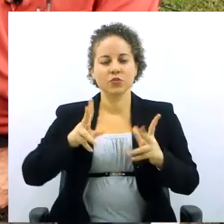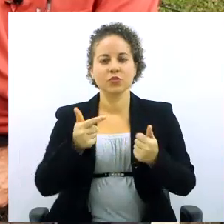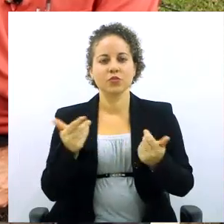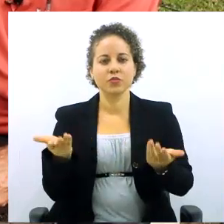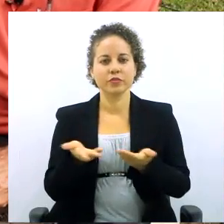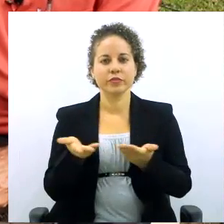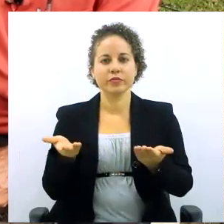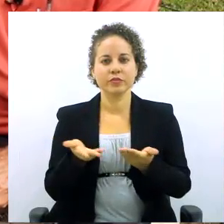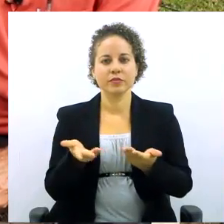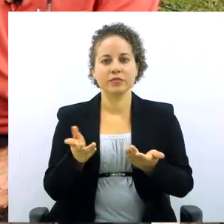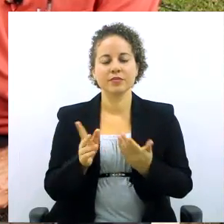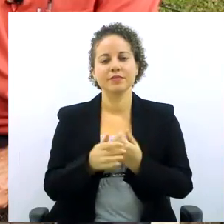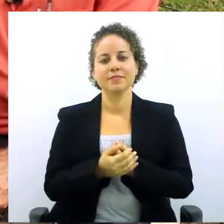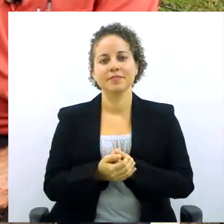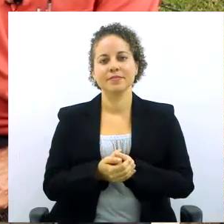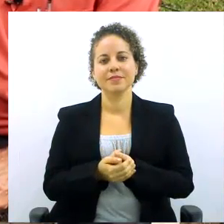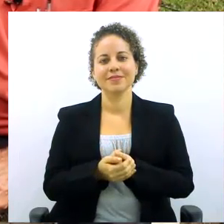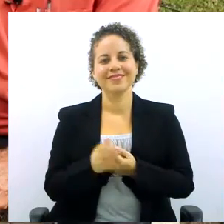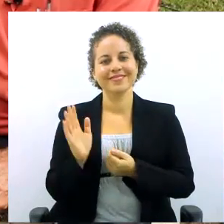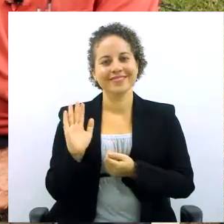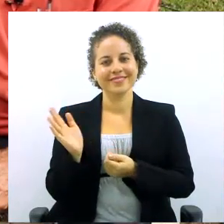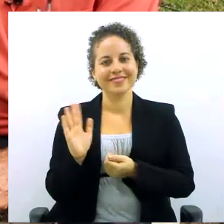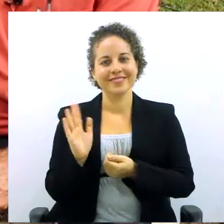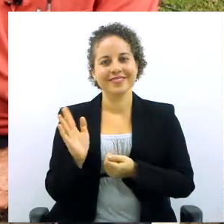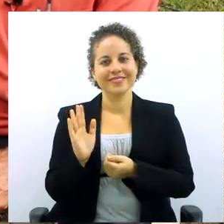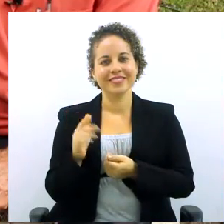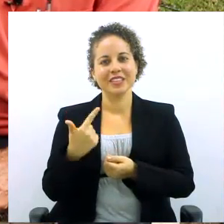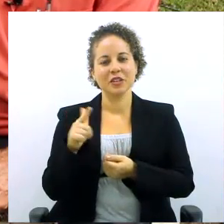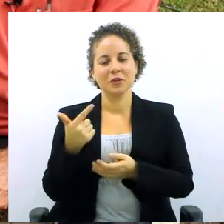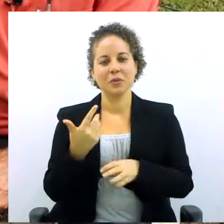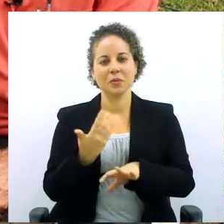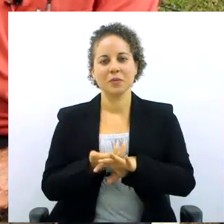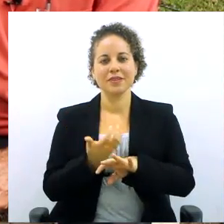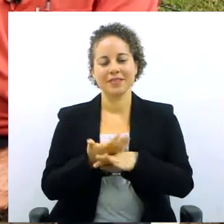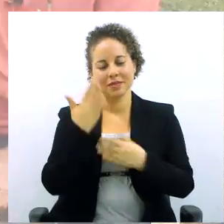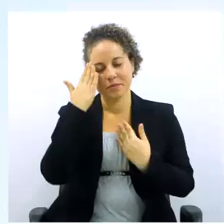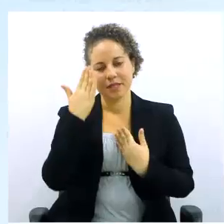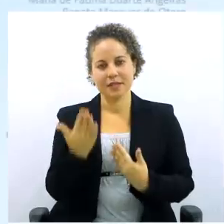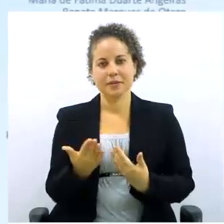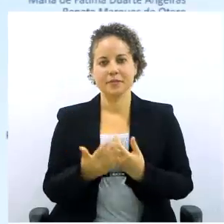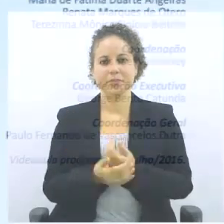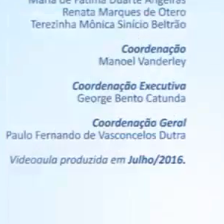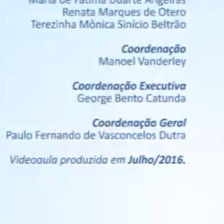como a gente fala, né? Até mais e até uma próxima oportunidade. Obrigado.